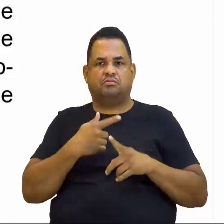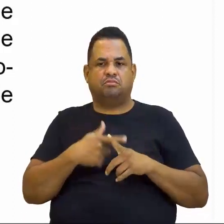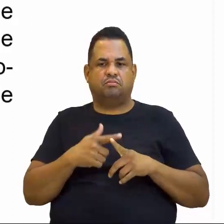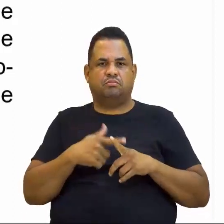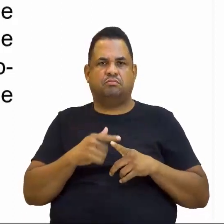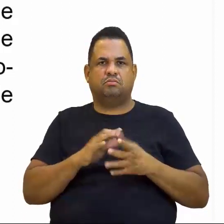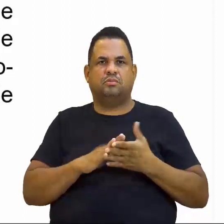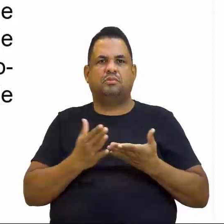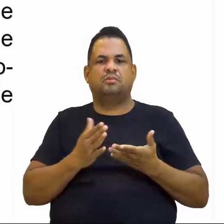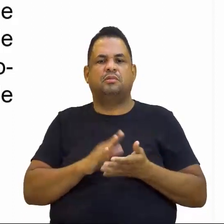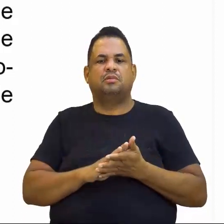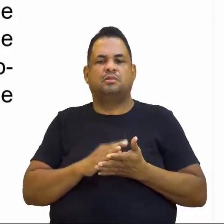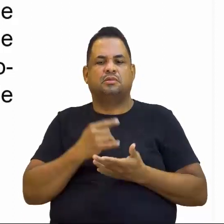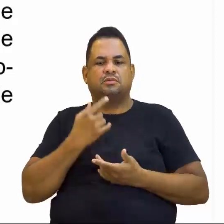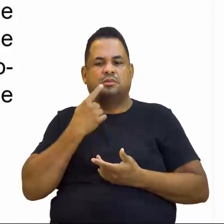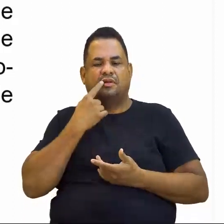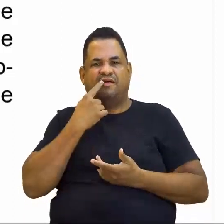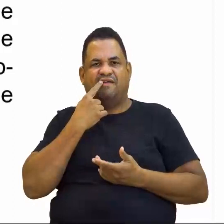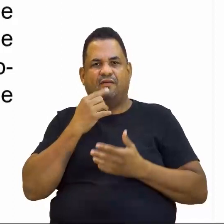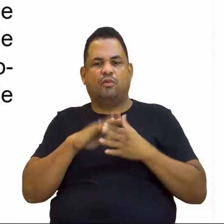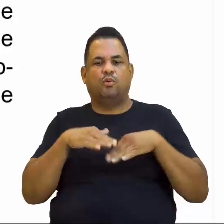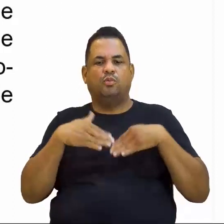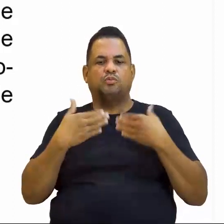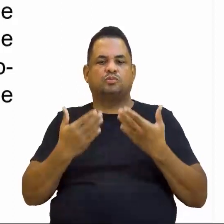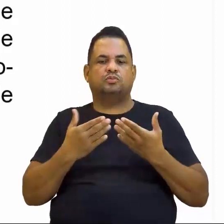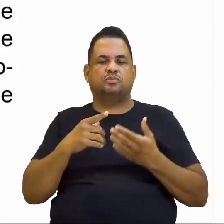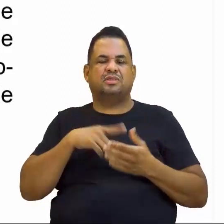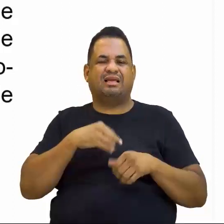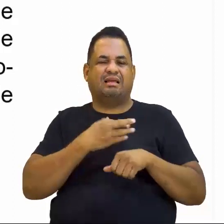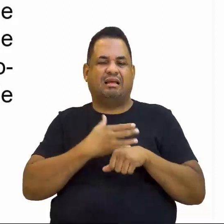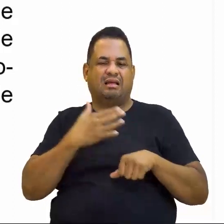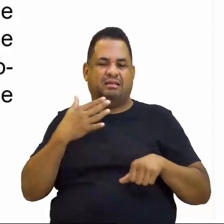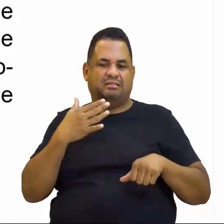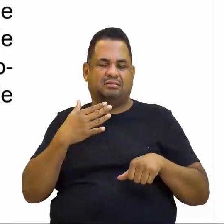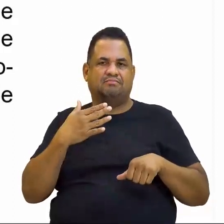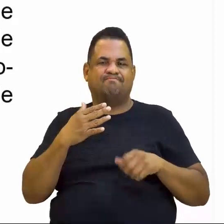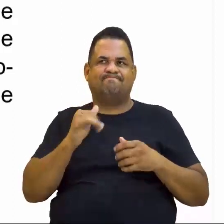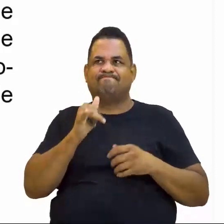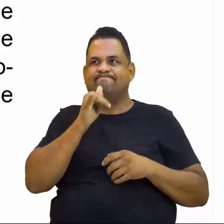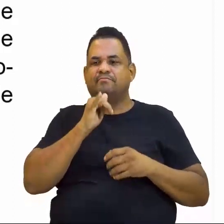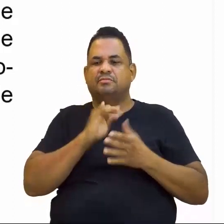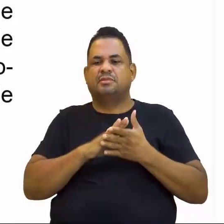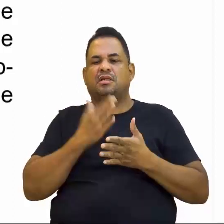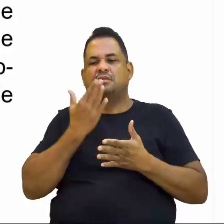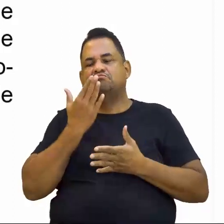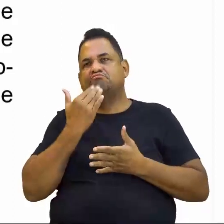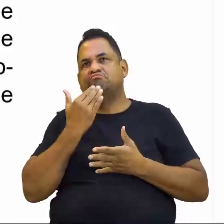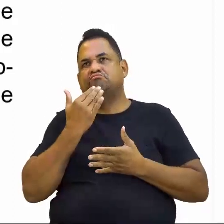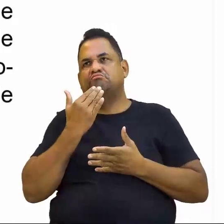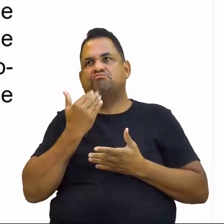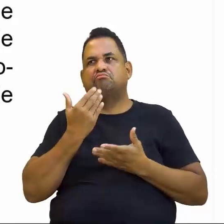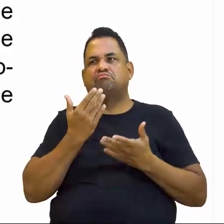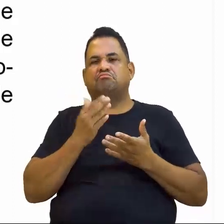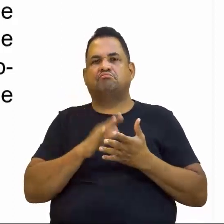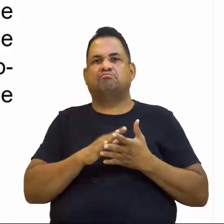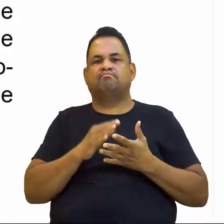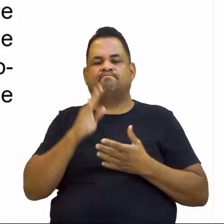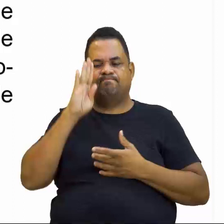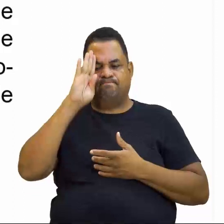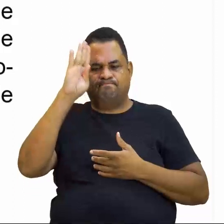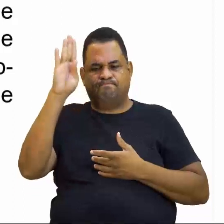os dentes. Quanto mais ácido for, por exemplo, os alimentos que você faz uso, como